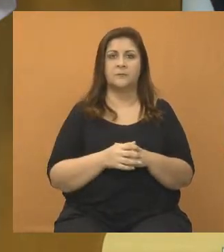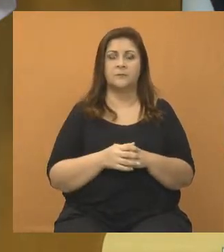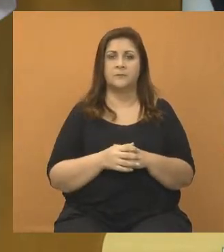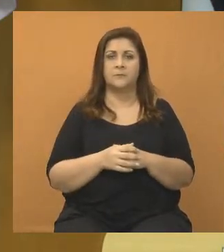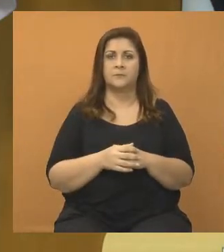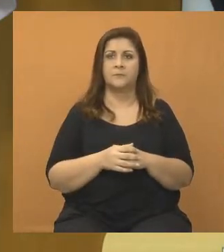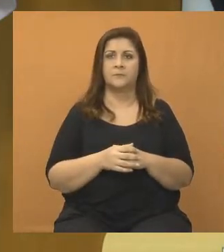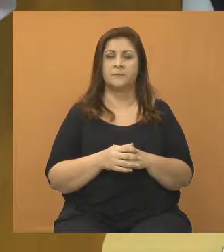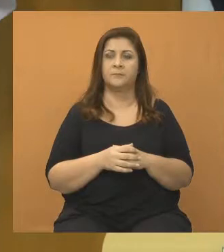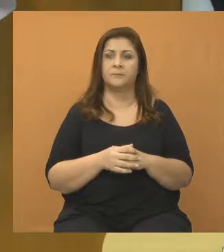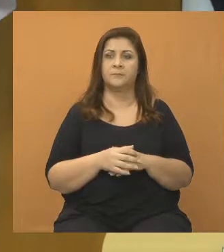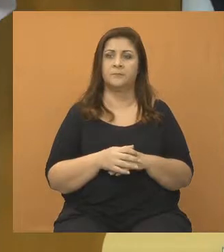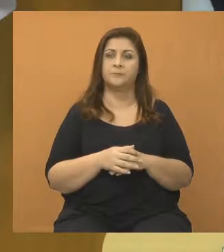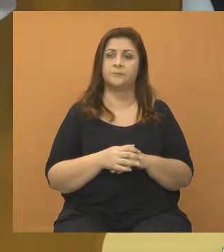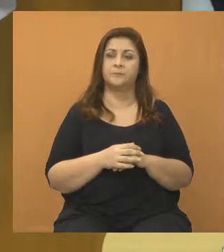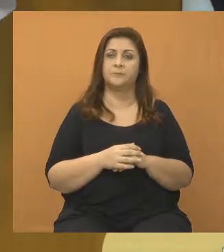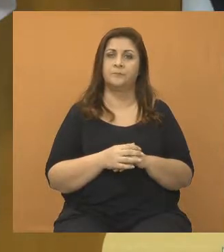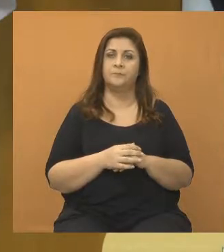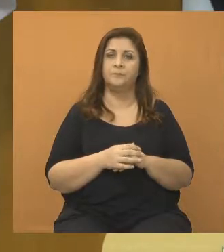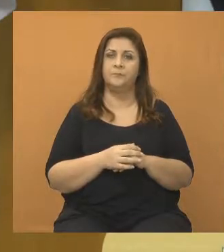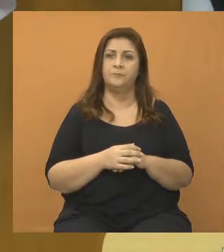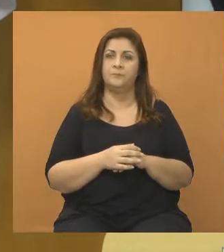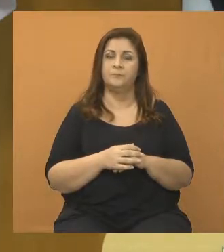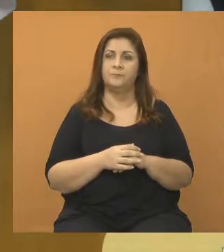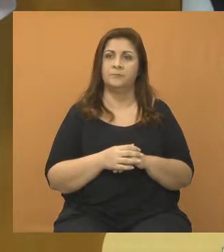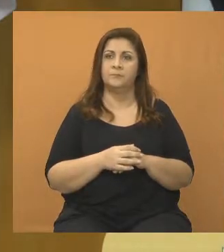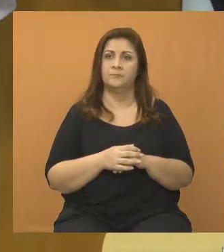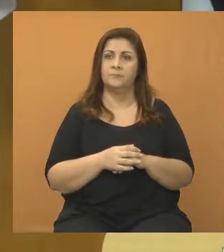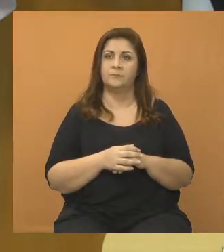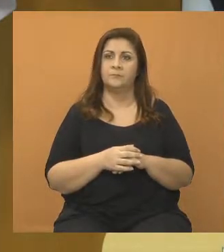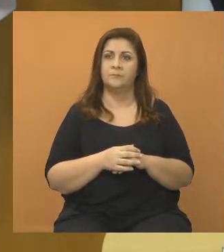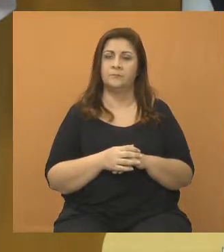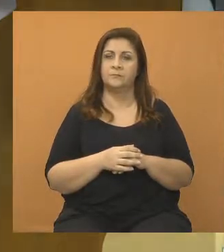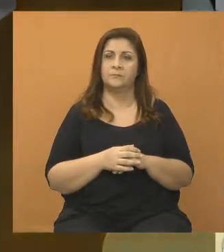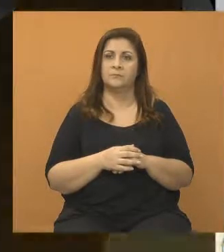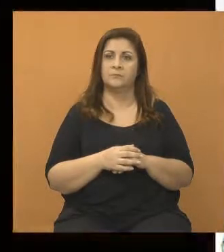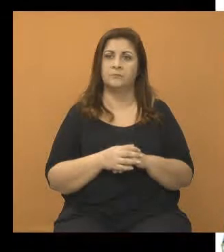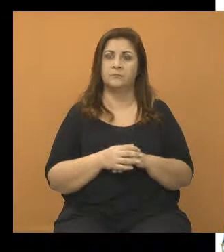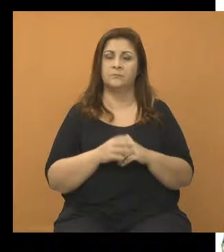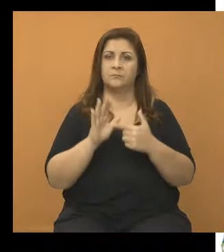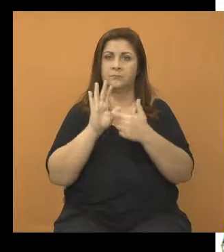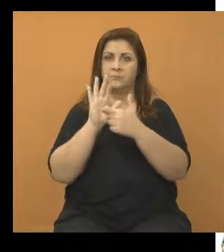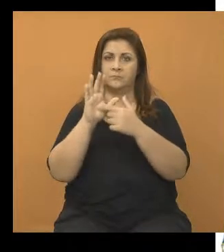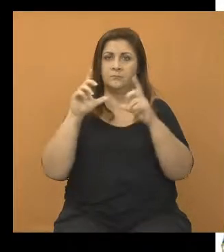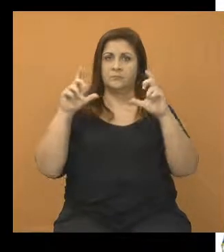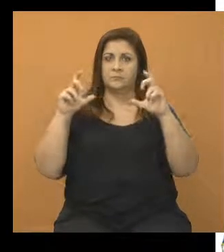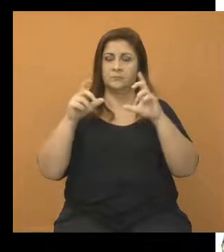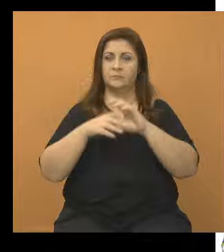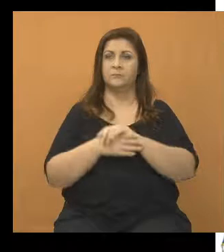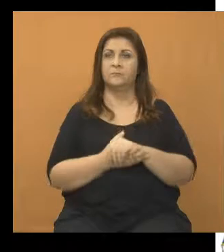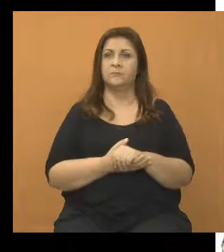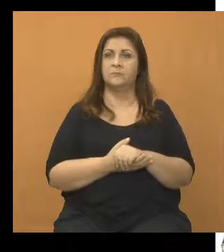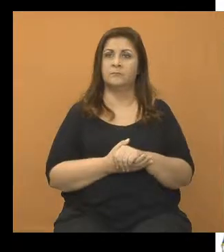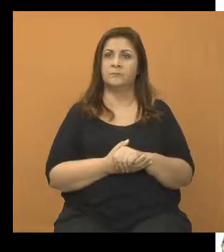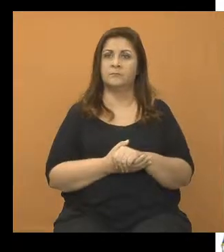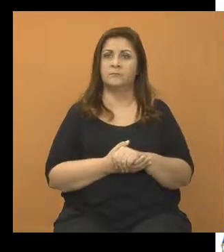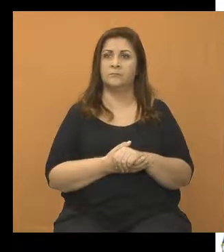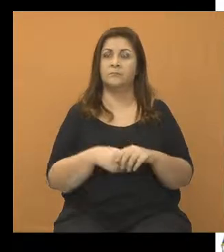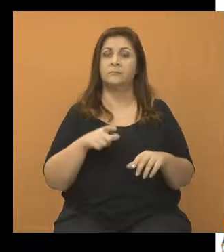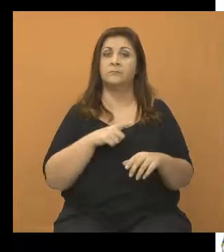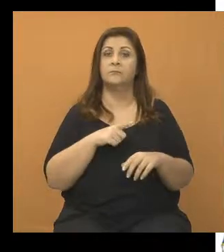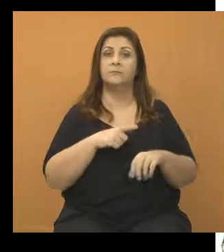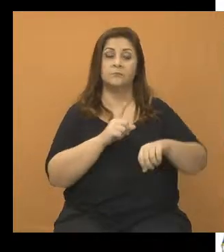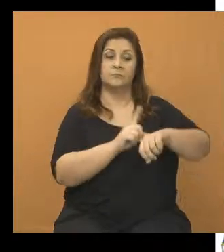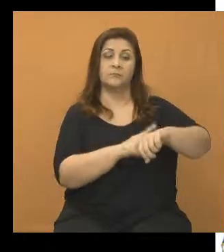Secretaria de Infraestrutura. Então, aqui a gente tem... Pode passar o próximo slide, por favor. Aqui a gente tem um cronograma